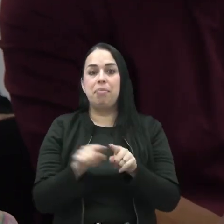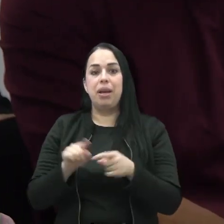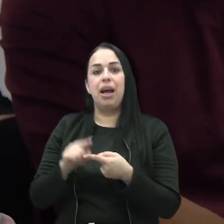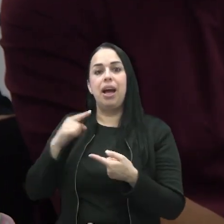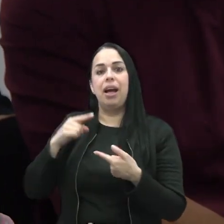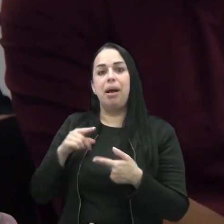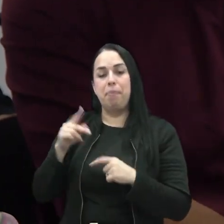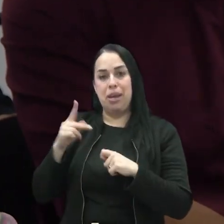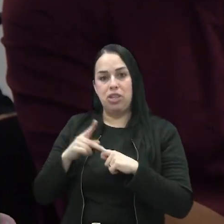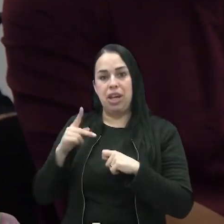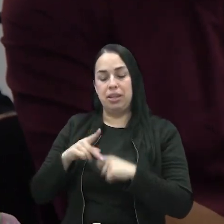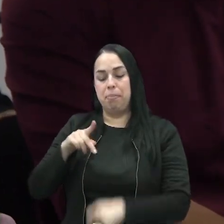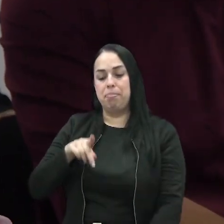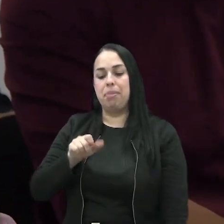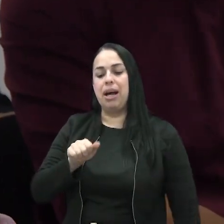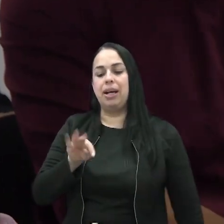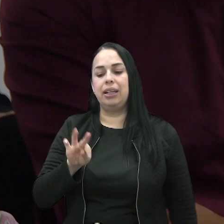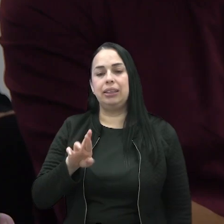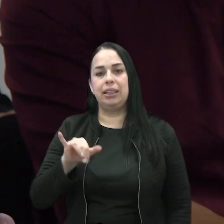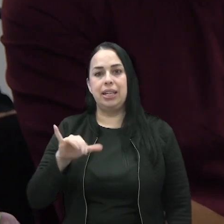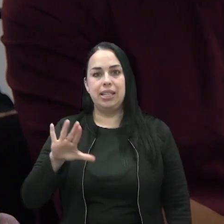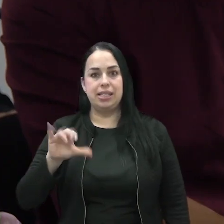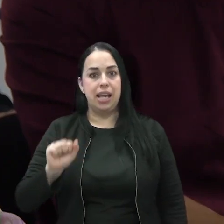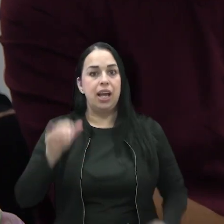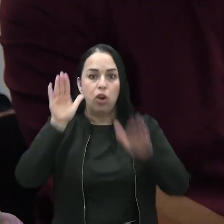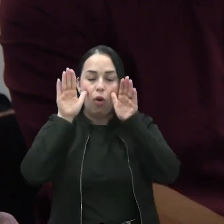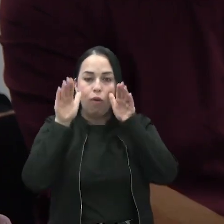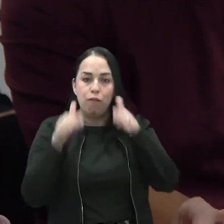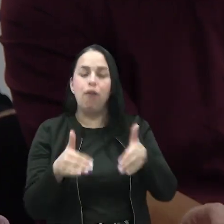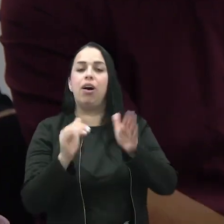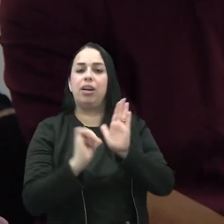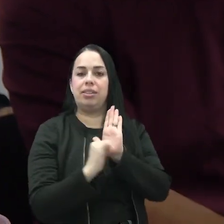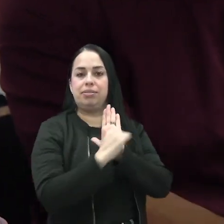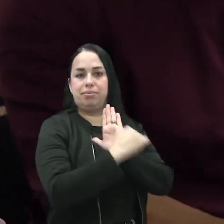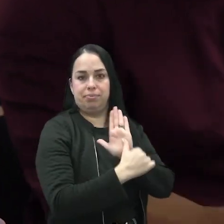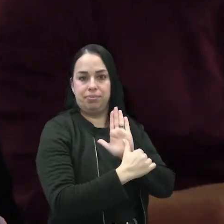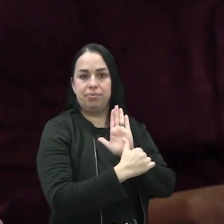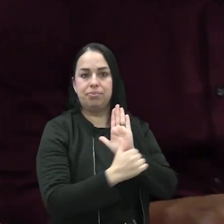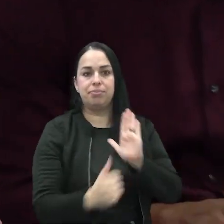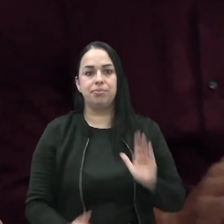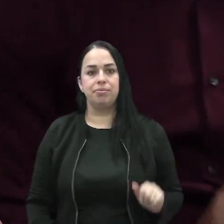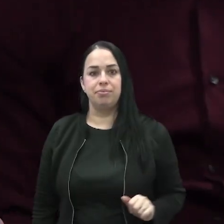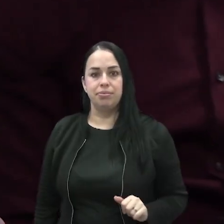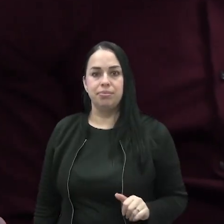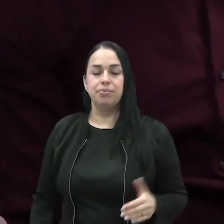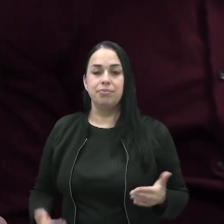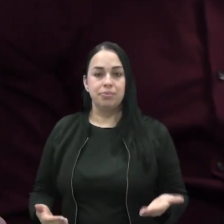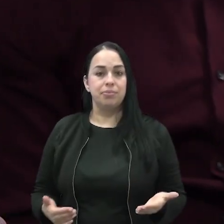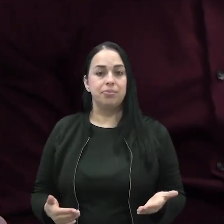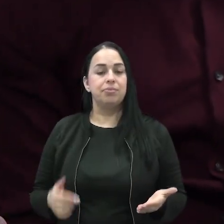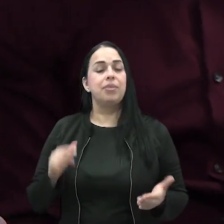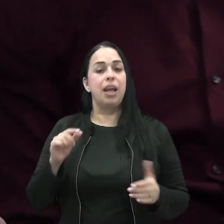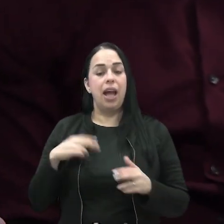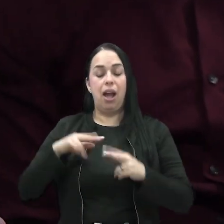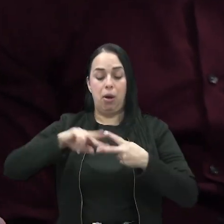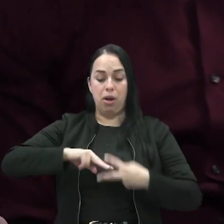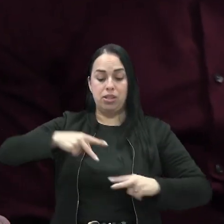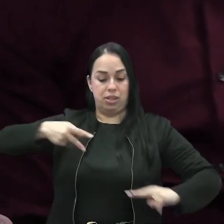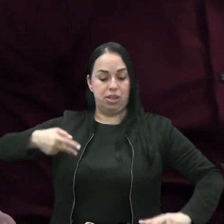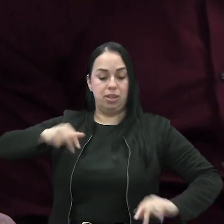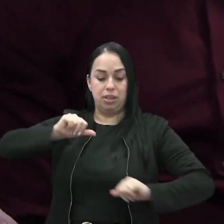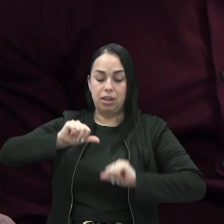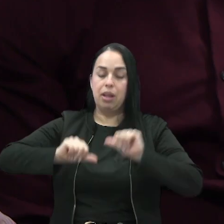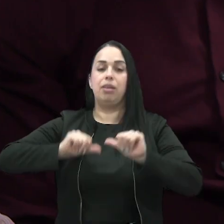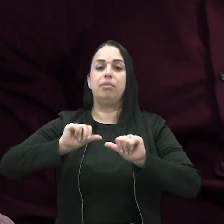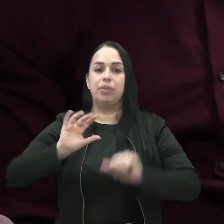Patrícia Bolfaria, pediatra especialista em T21, a abreviação que se refere à trissomia do cromossomo 21, uma mutação